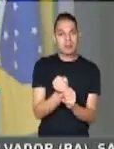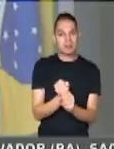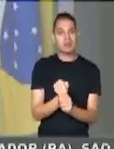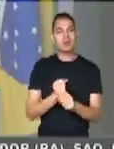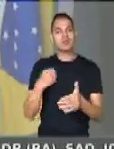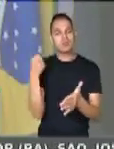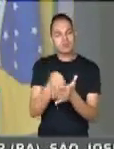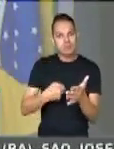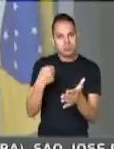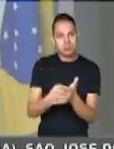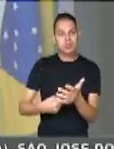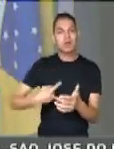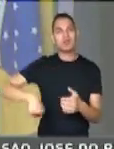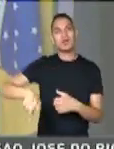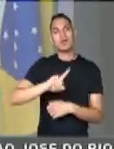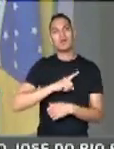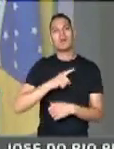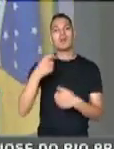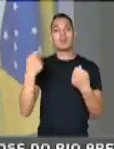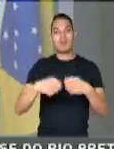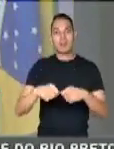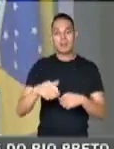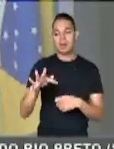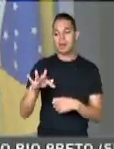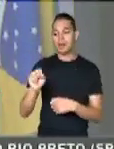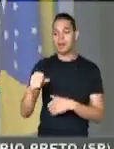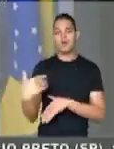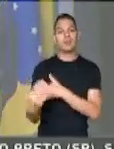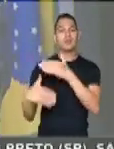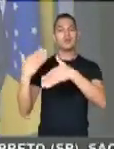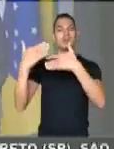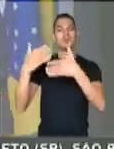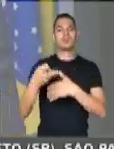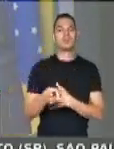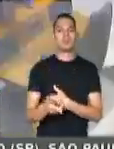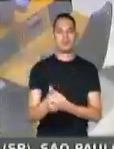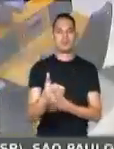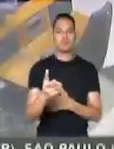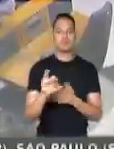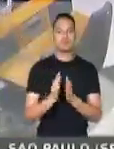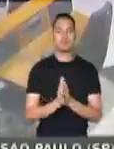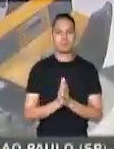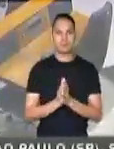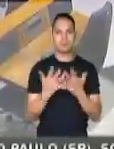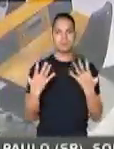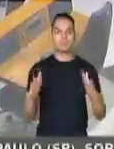vamos à luta, porque é disso que nós precisamos para fazer com que ela continue se desenvolvendo.